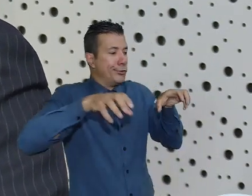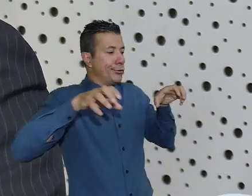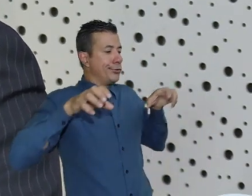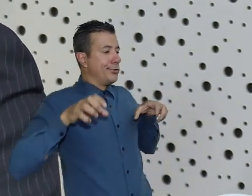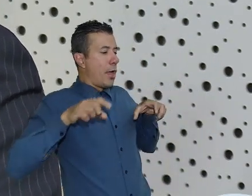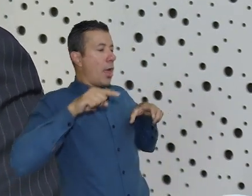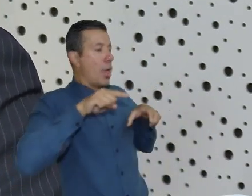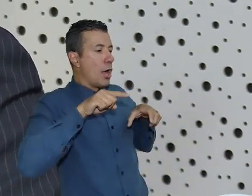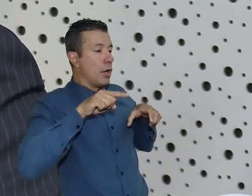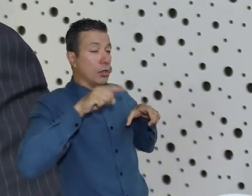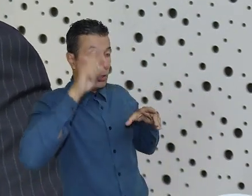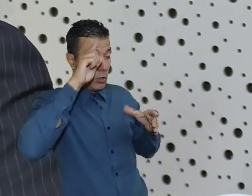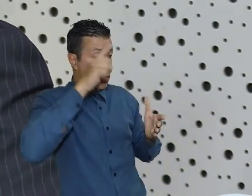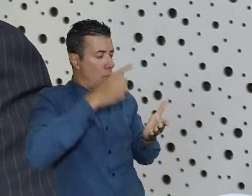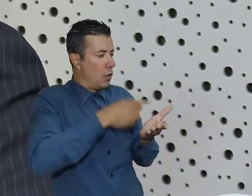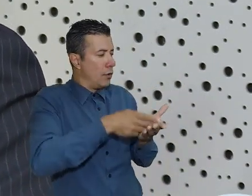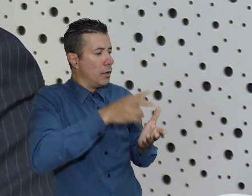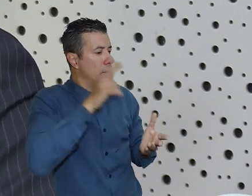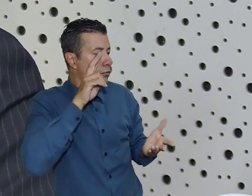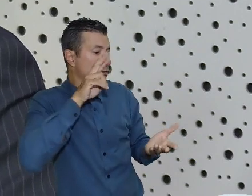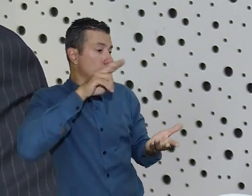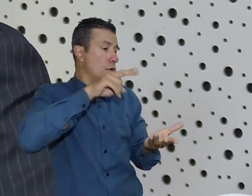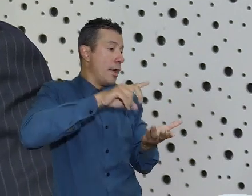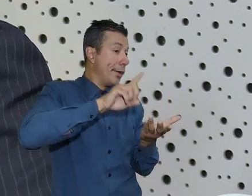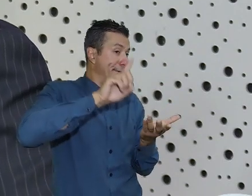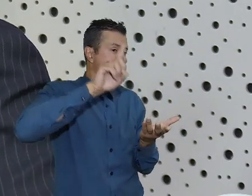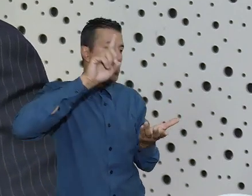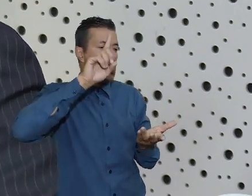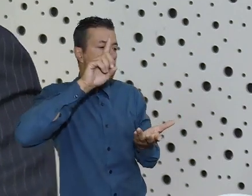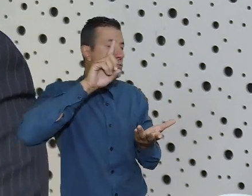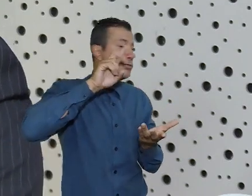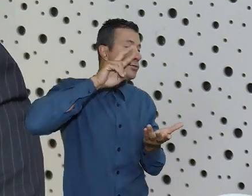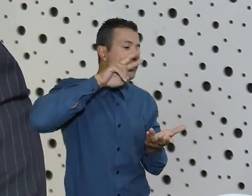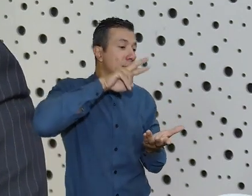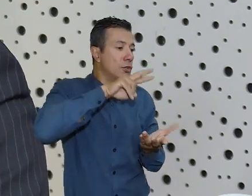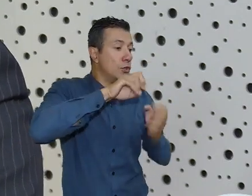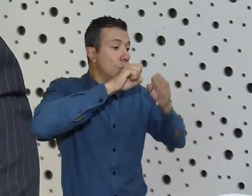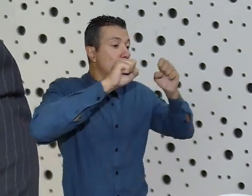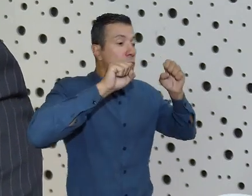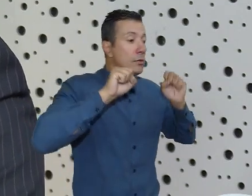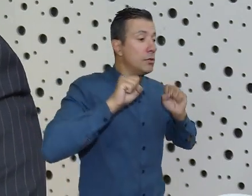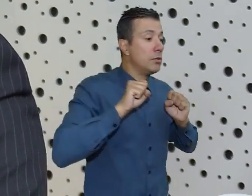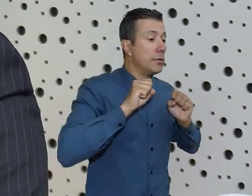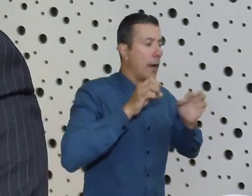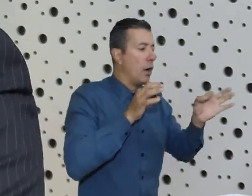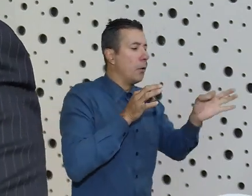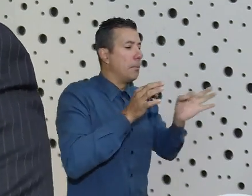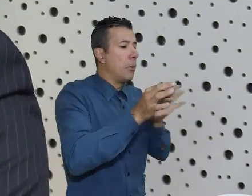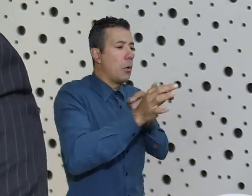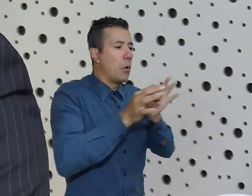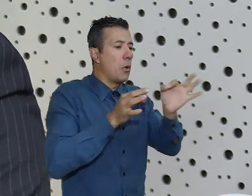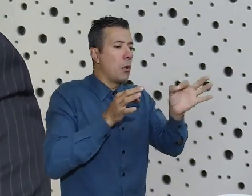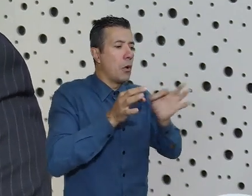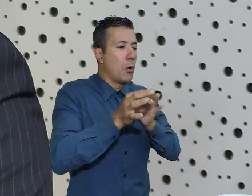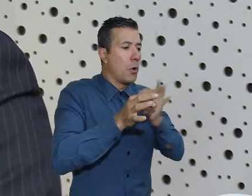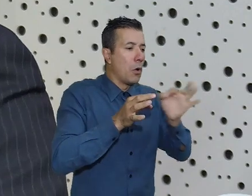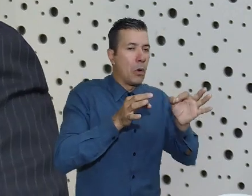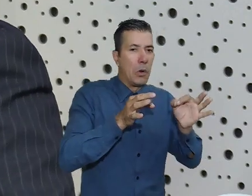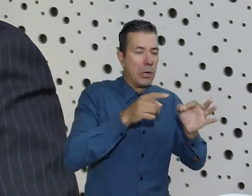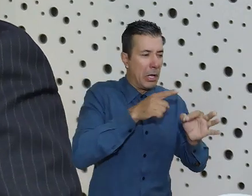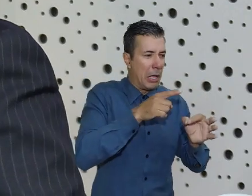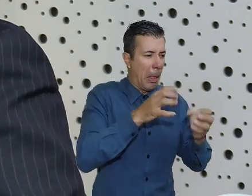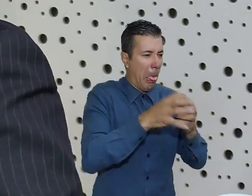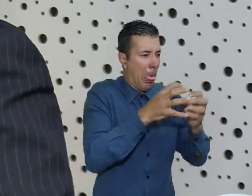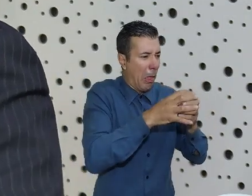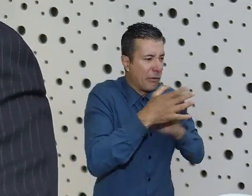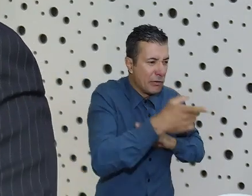está agindo, ele está vendo, e ele está colocando em ordem a desordem.